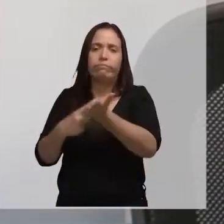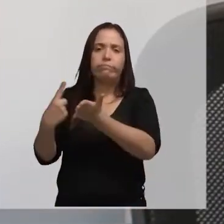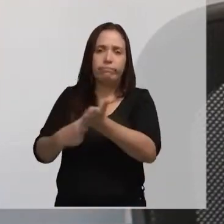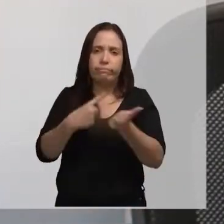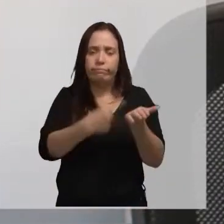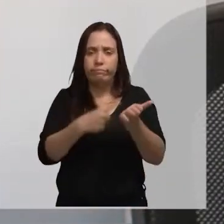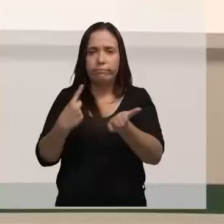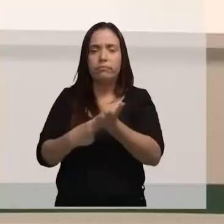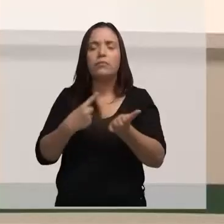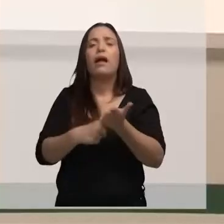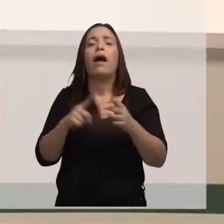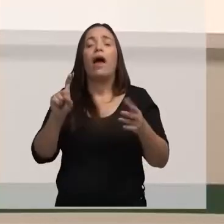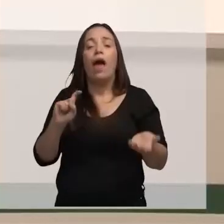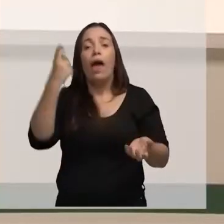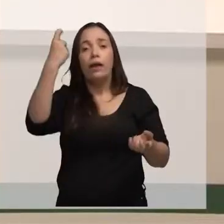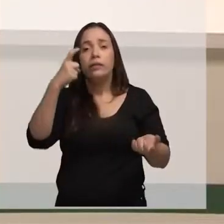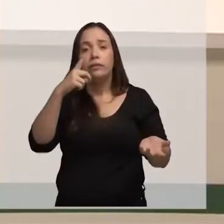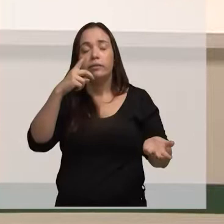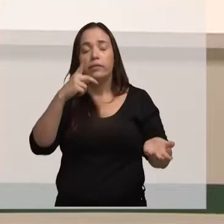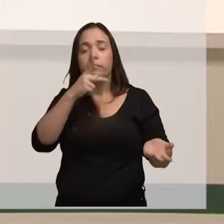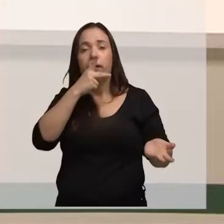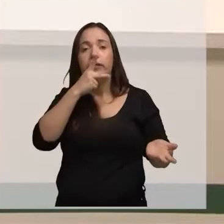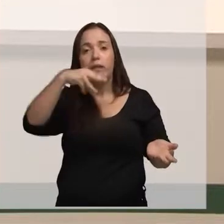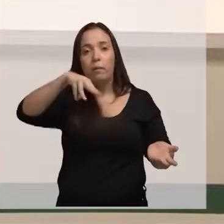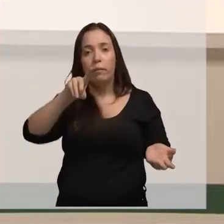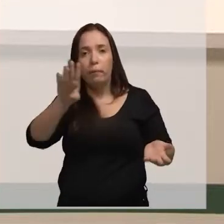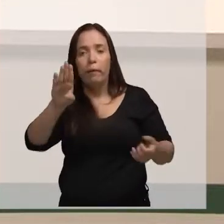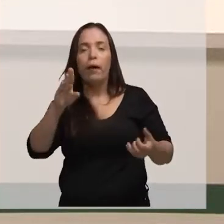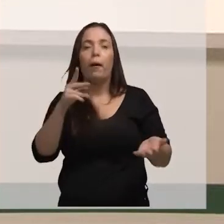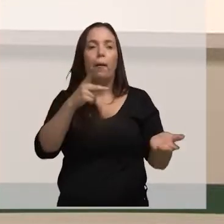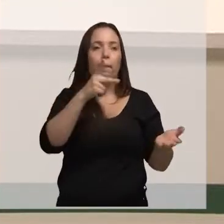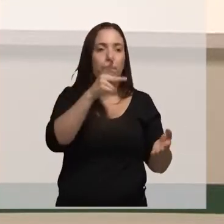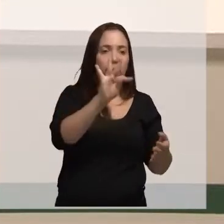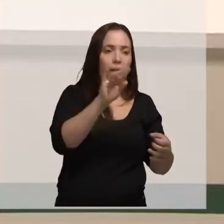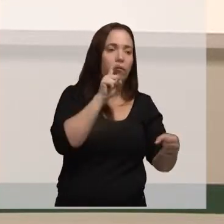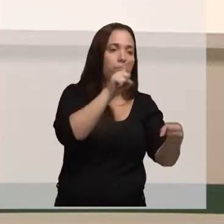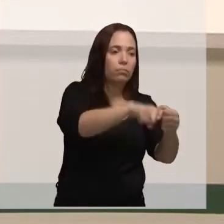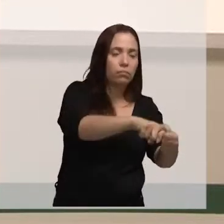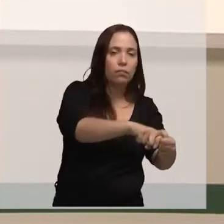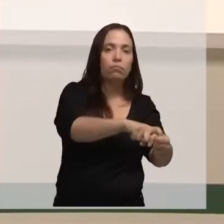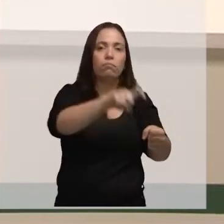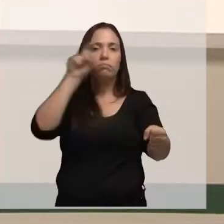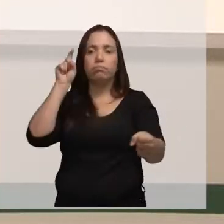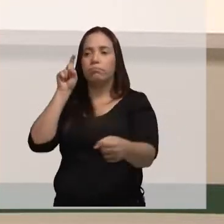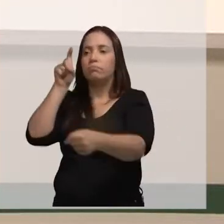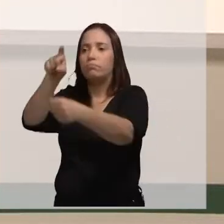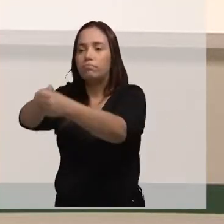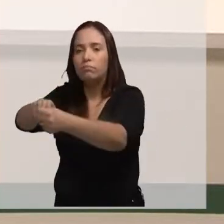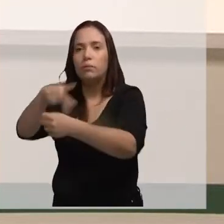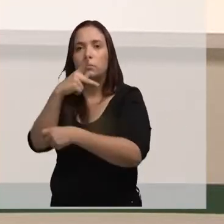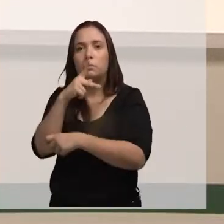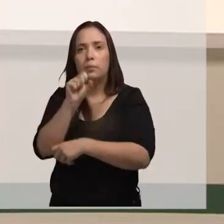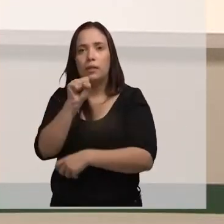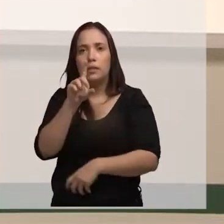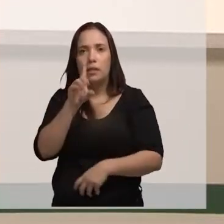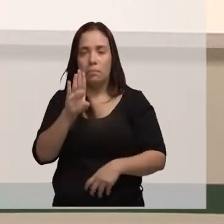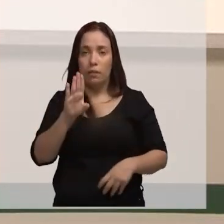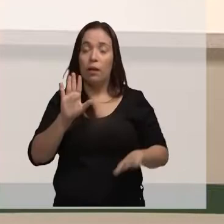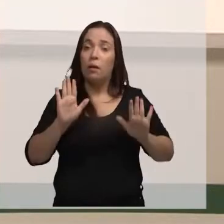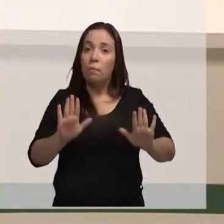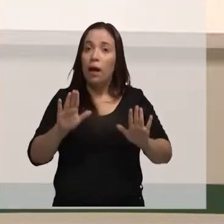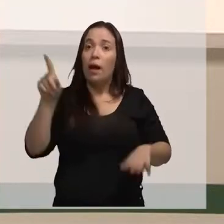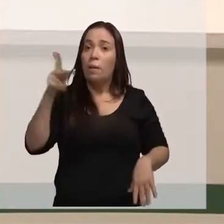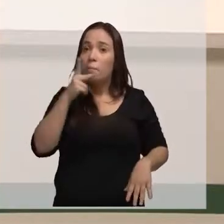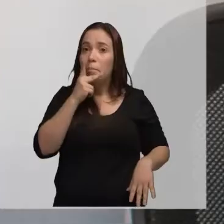MDB esteve com o PT, o MDB esteve com o PSDB e... Mas principalmente nesse saco de maldade que o